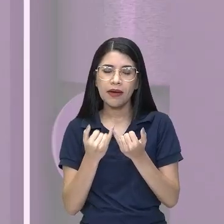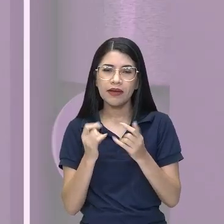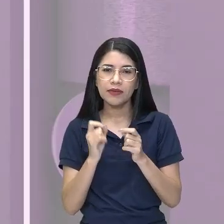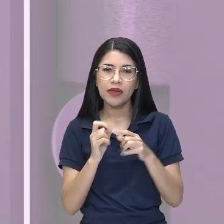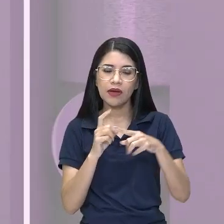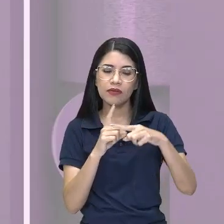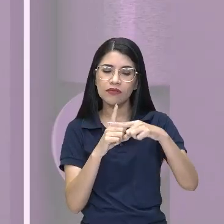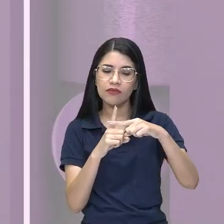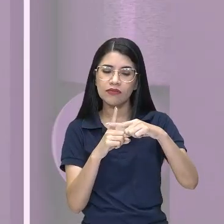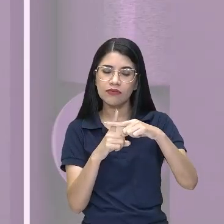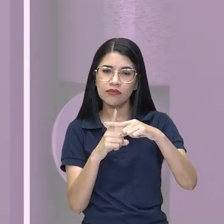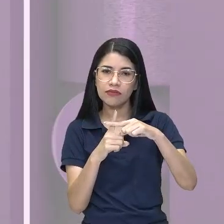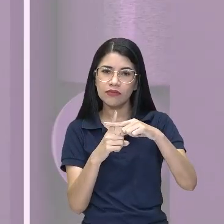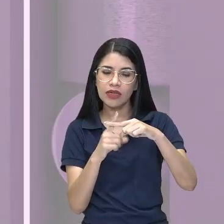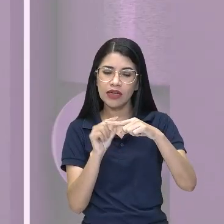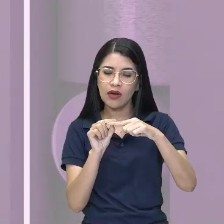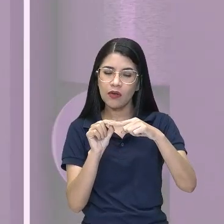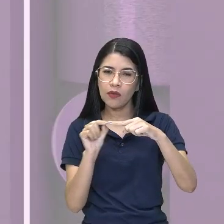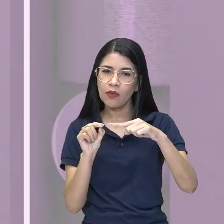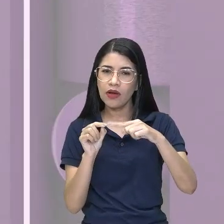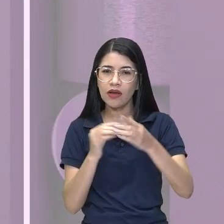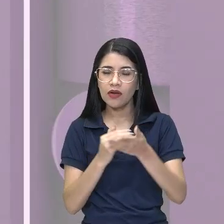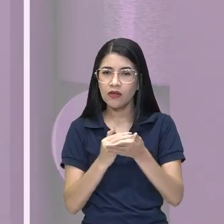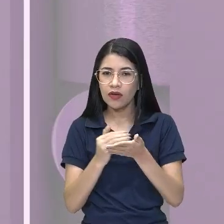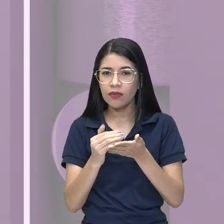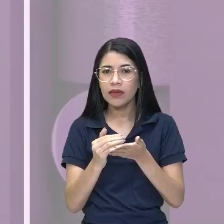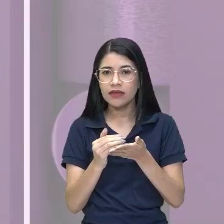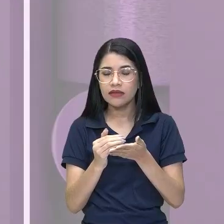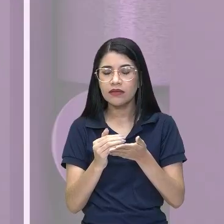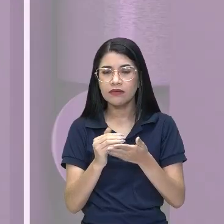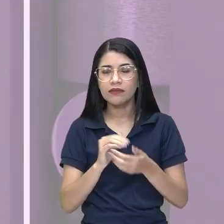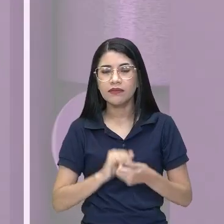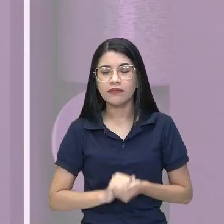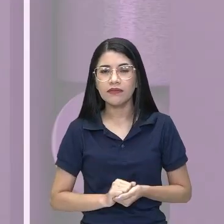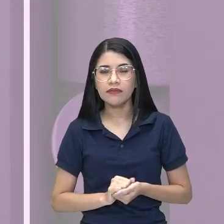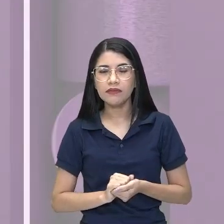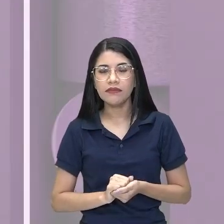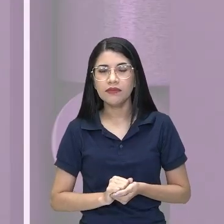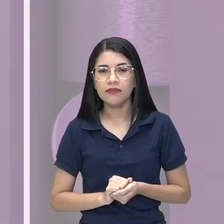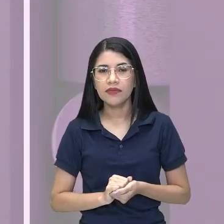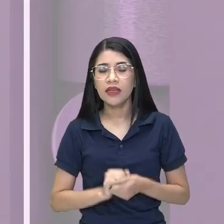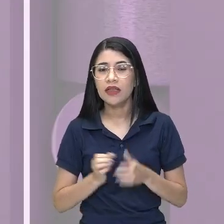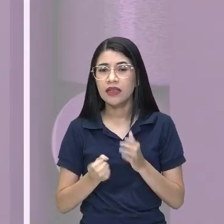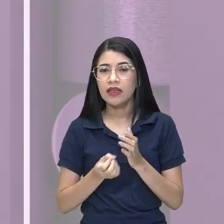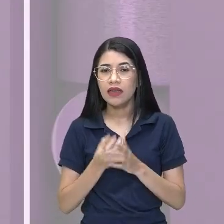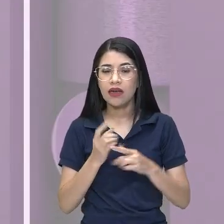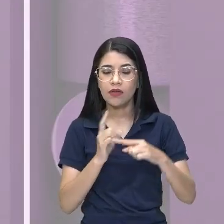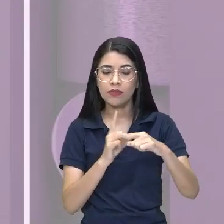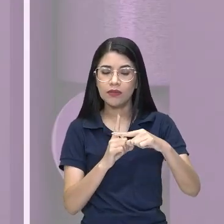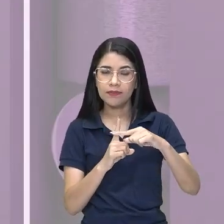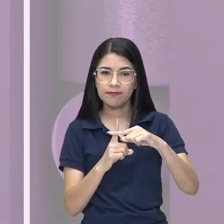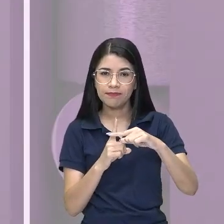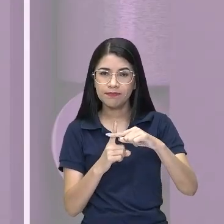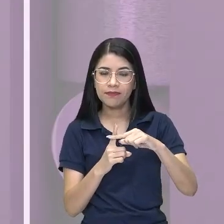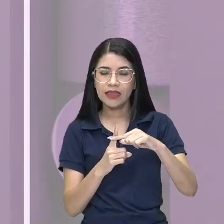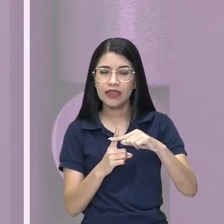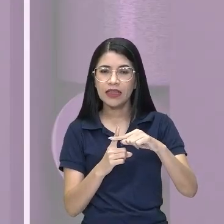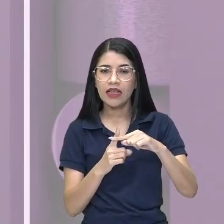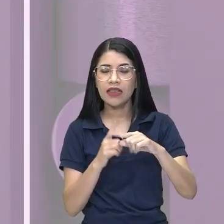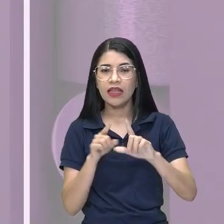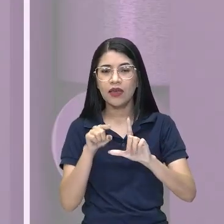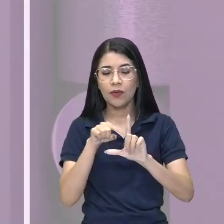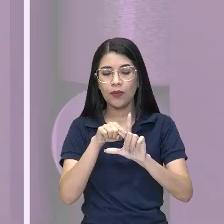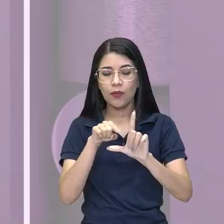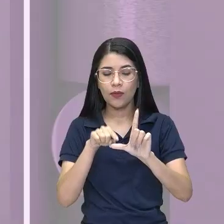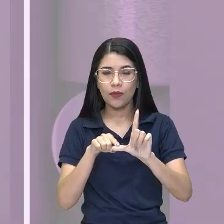né, partir. Ali, justamente naquele ponto de origem, ali naquele umbigo, eles formam o encontro das retas, vão formar ângulos de